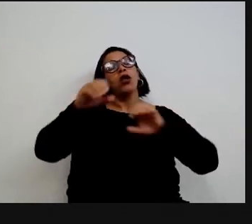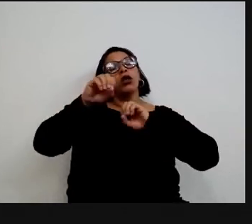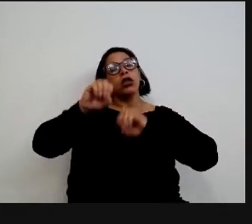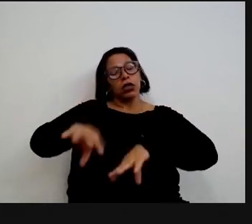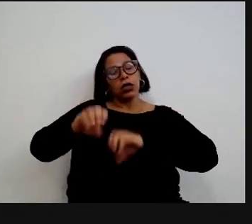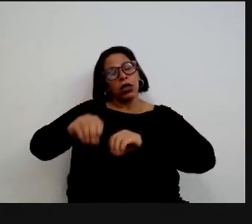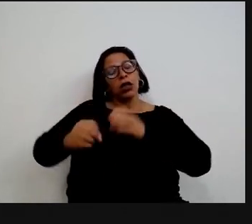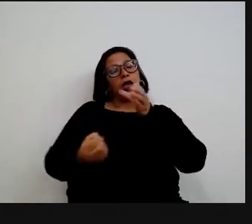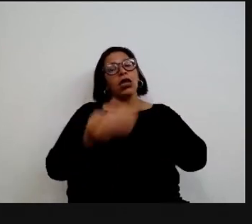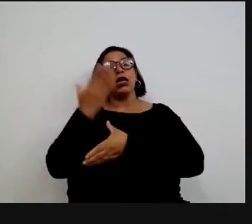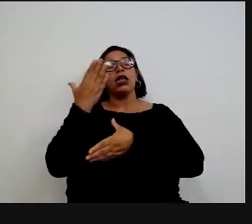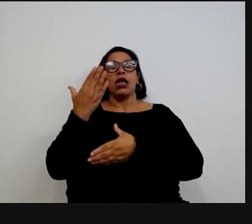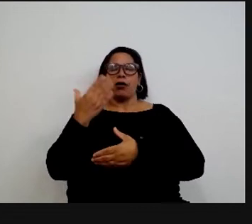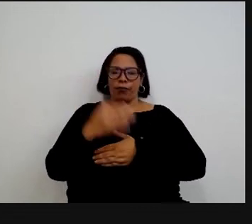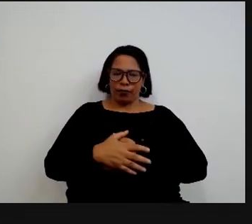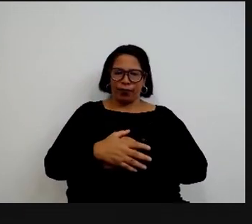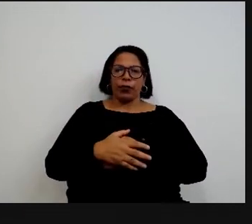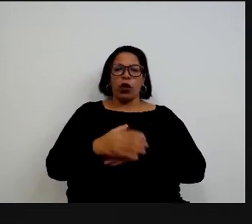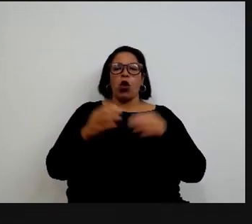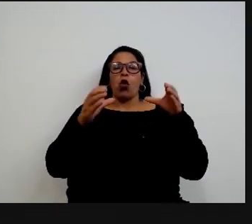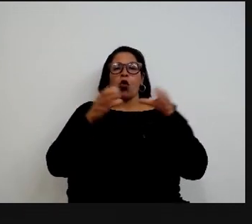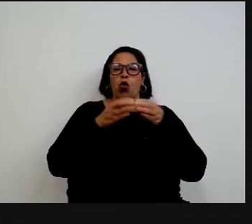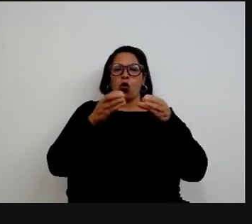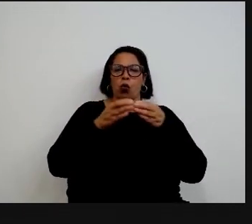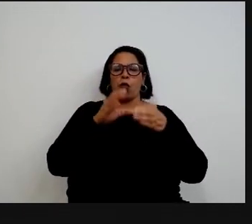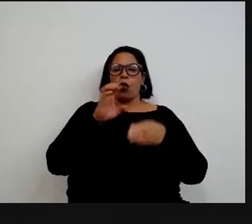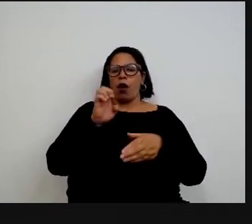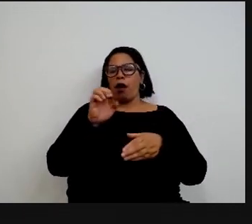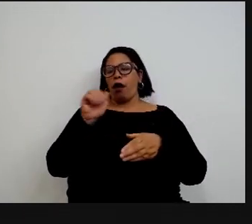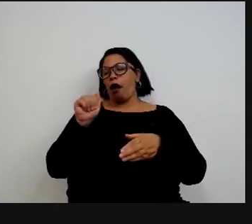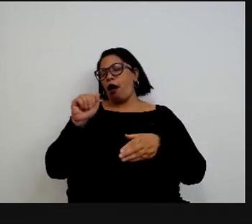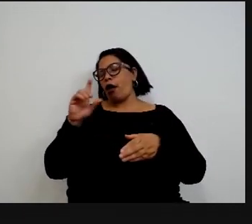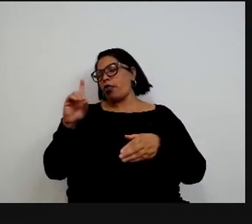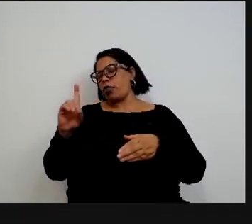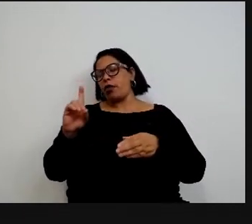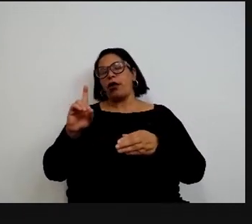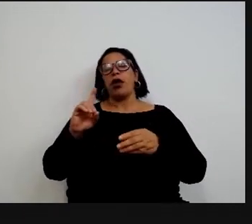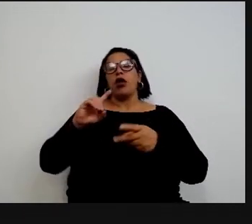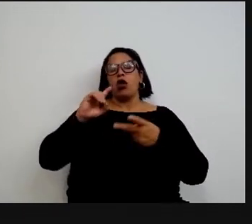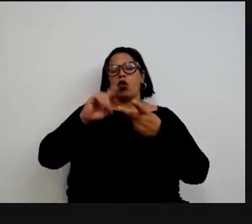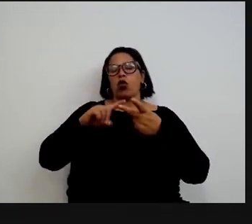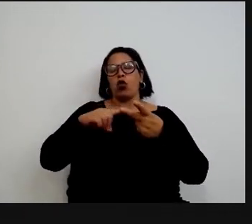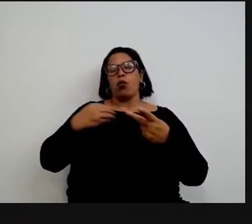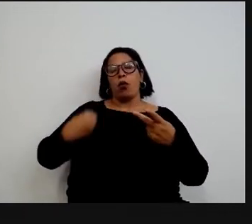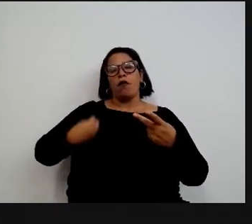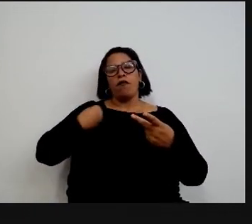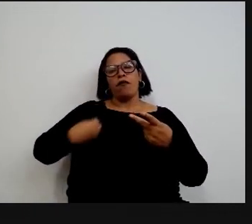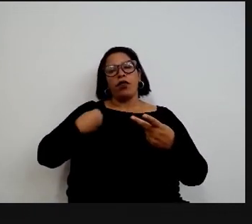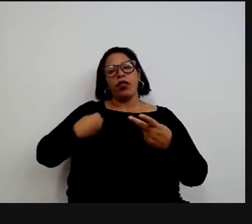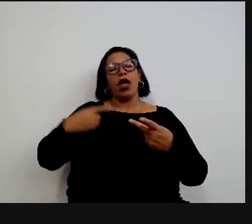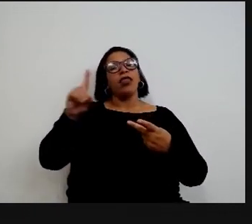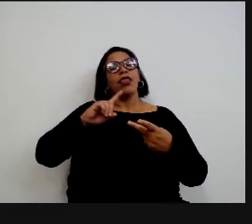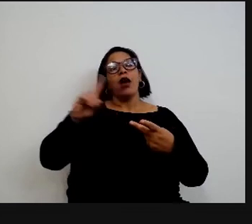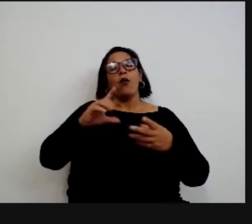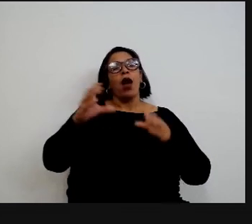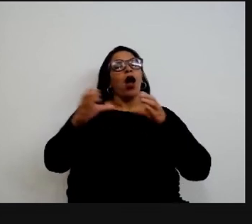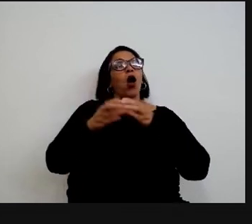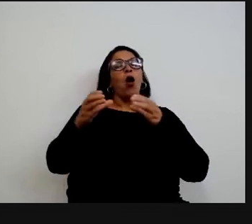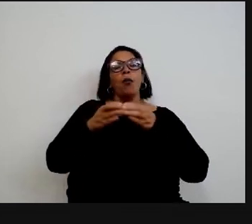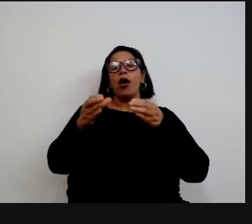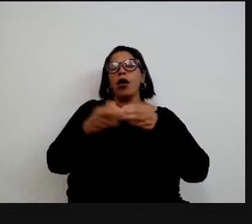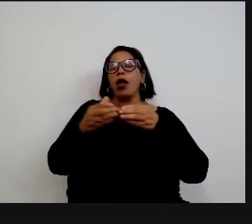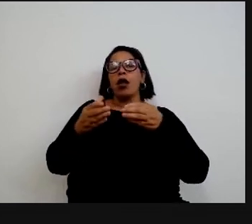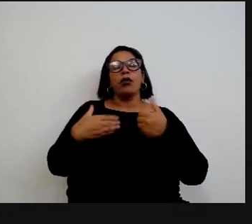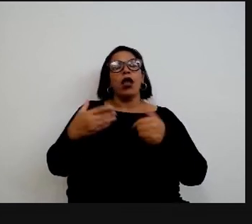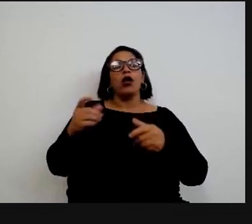que nós produzimos. Equipe EAD de um lado e equipe presencial do outro lado não é educação contemporânea, não